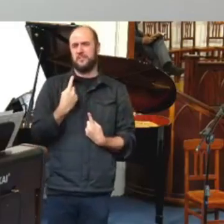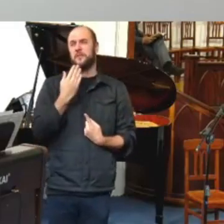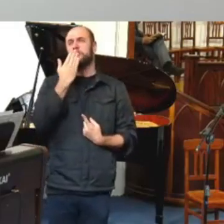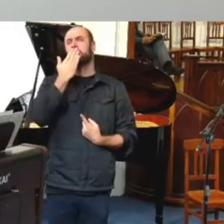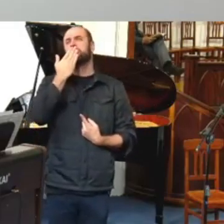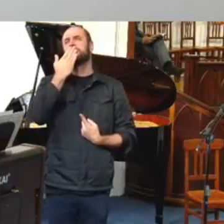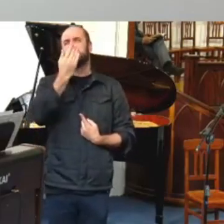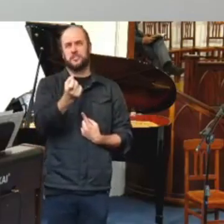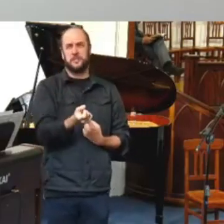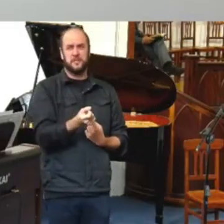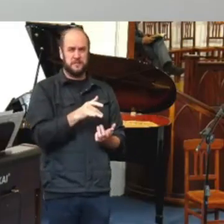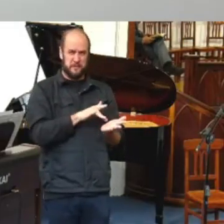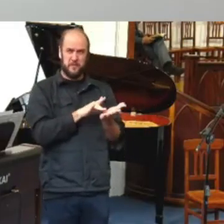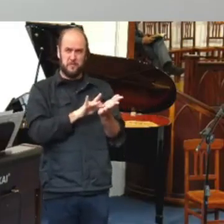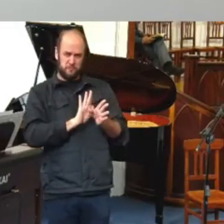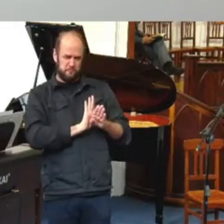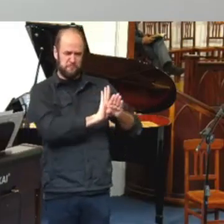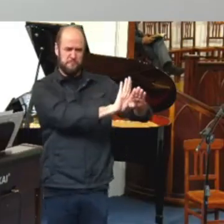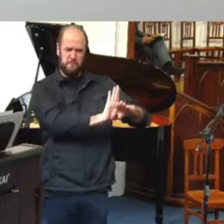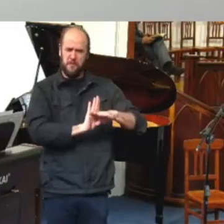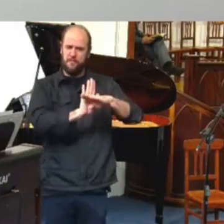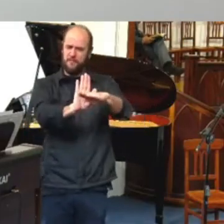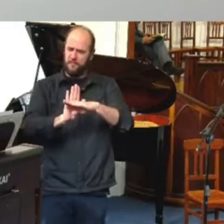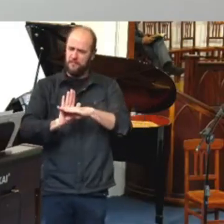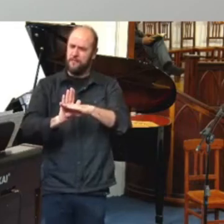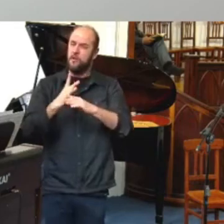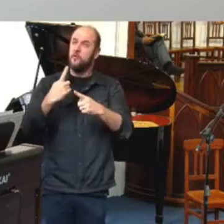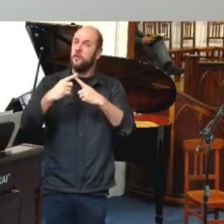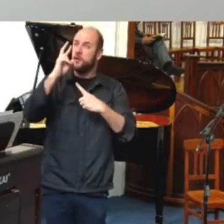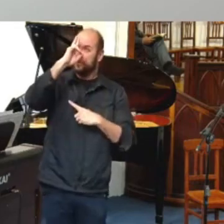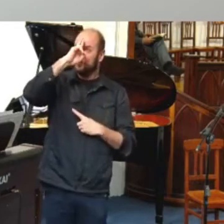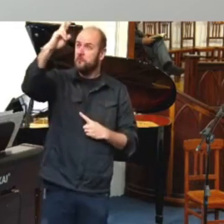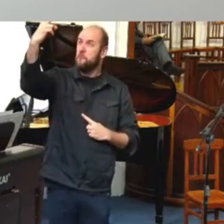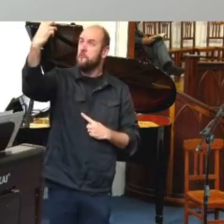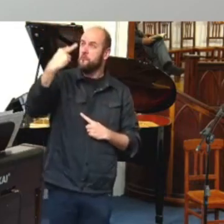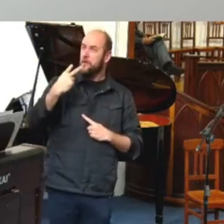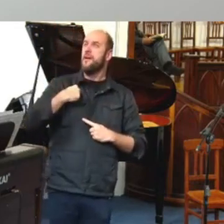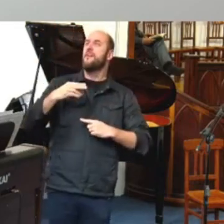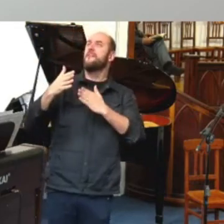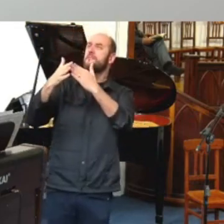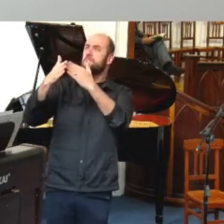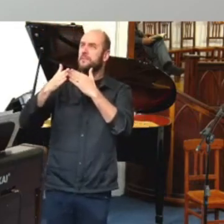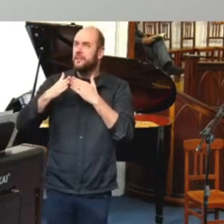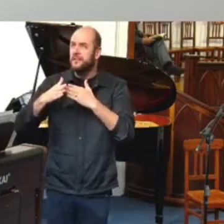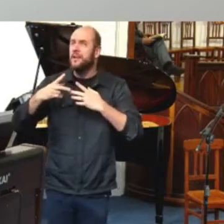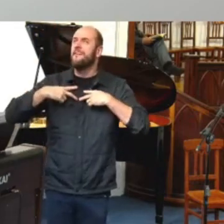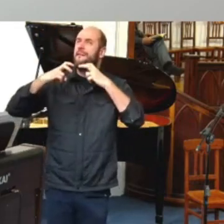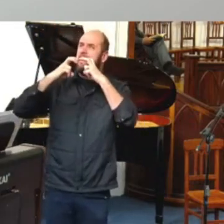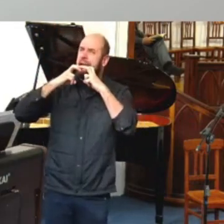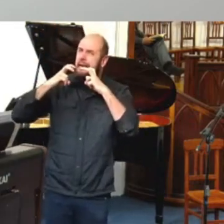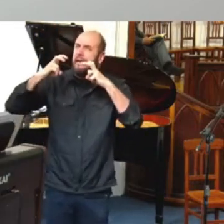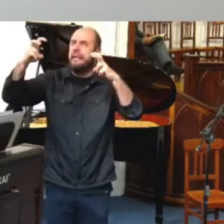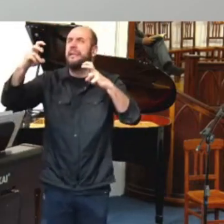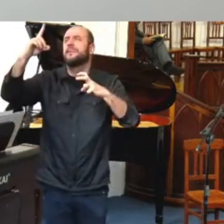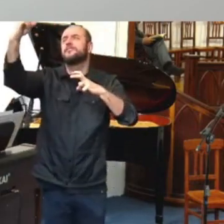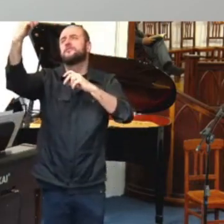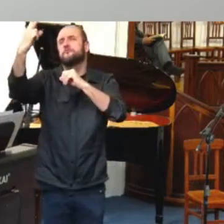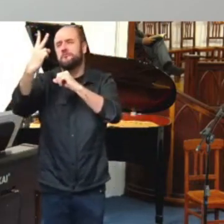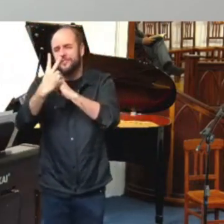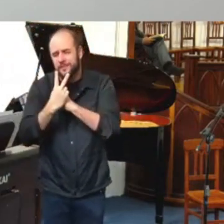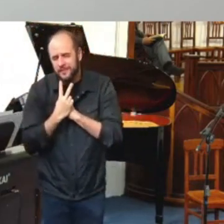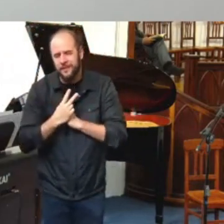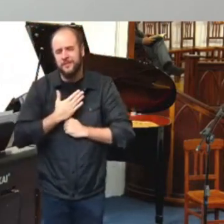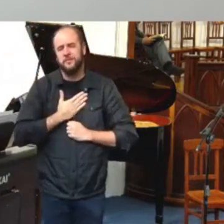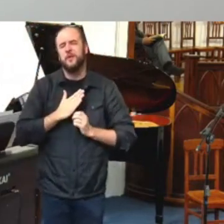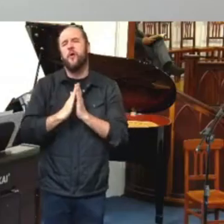que praticam iniquidade, porque o Senhor ouviu a voz do meu lamento, o Senhor ouviu a minha súplica, o Senhor acolhe a